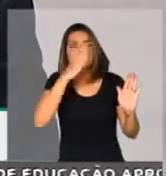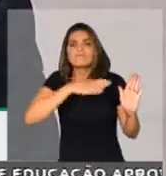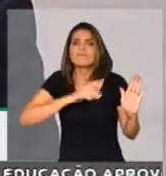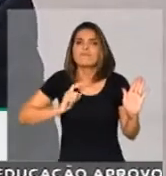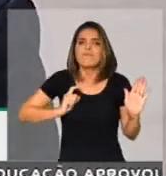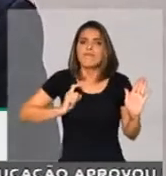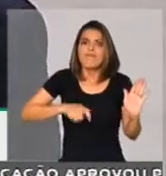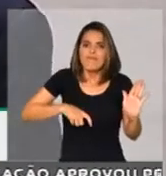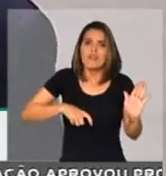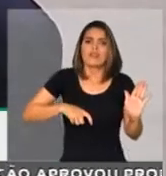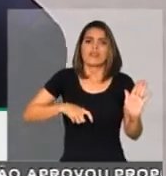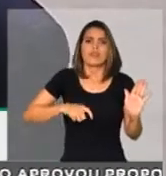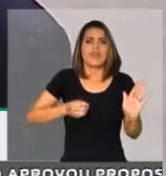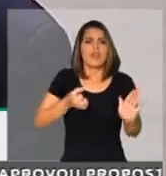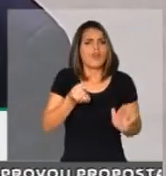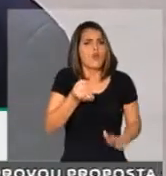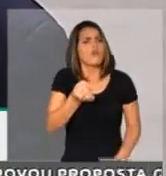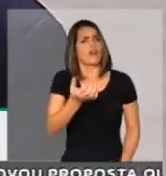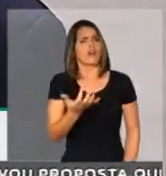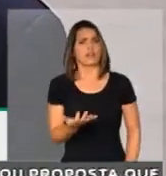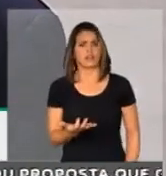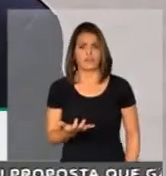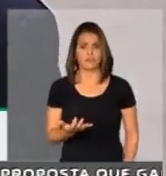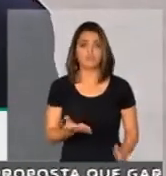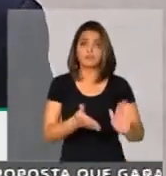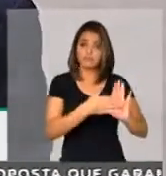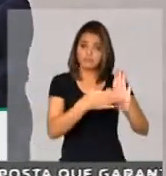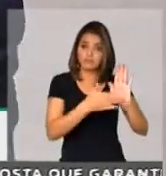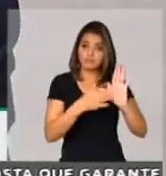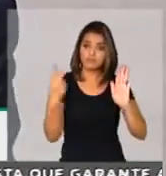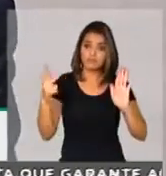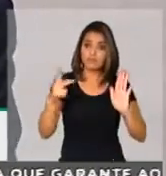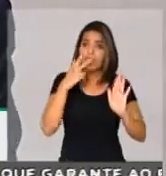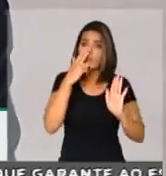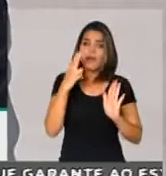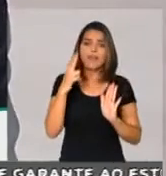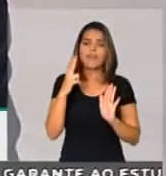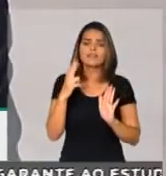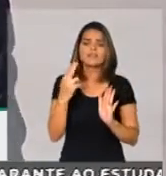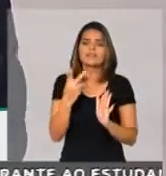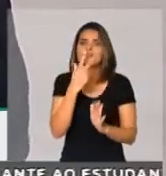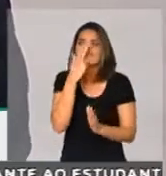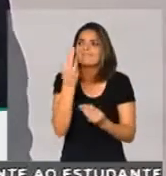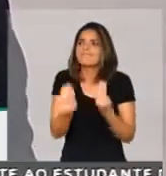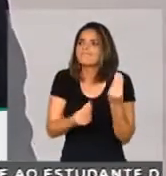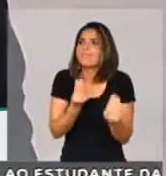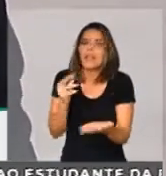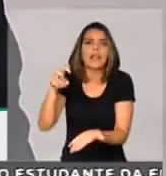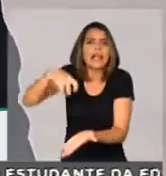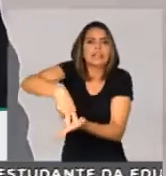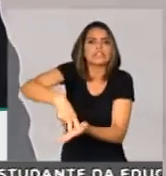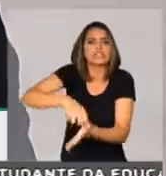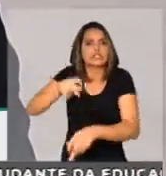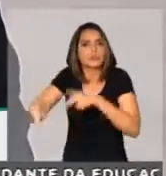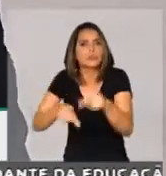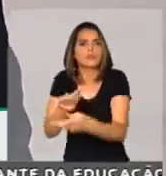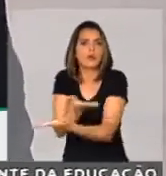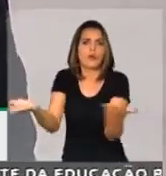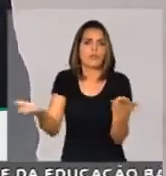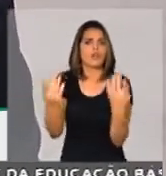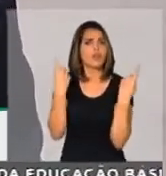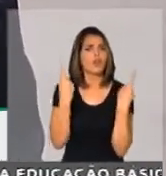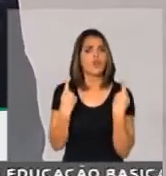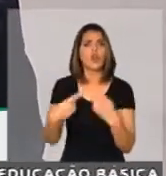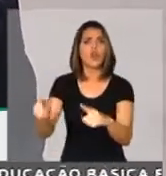uma proposta que eu chamo assim, pé na cova, porque ela afronta a